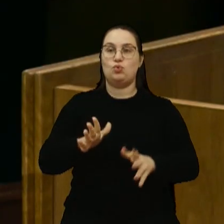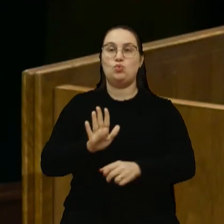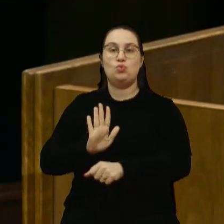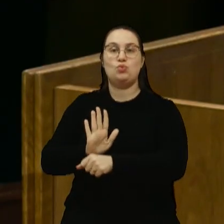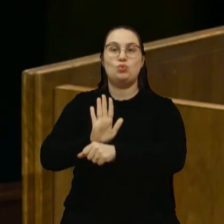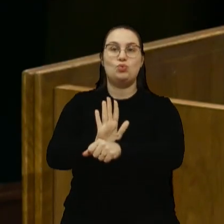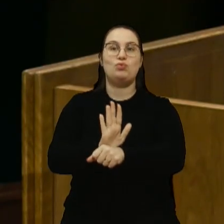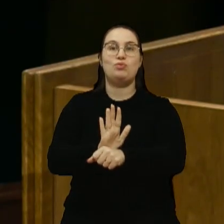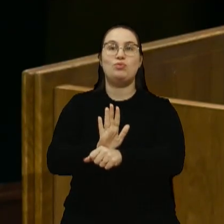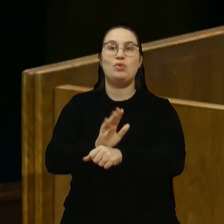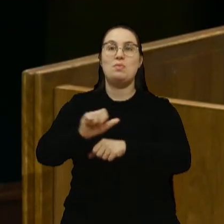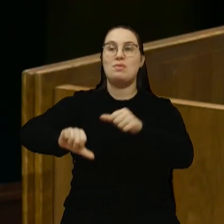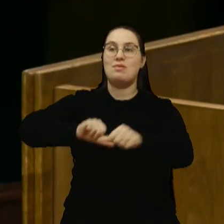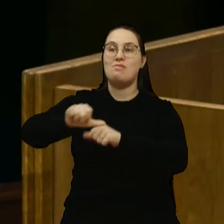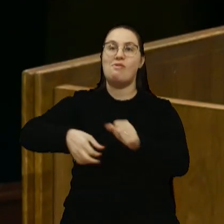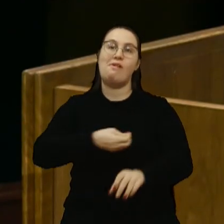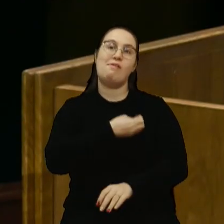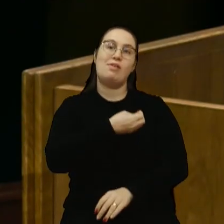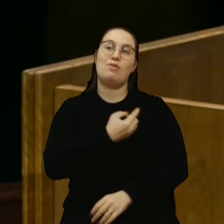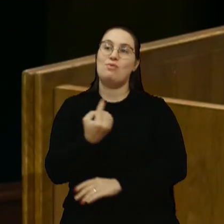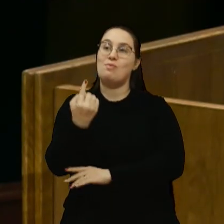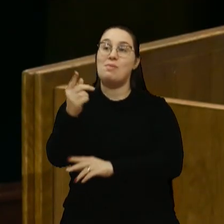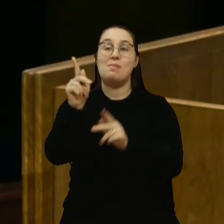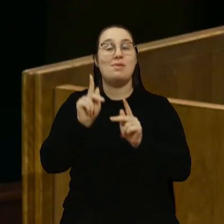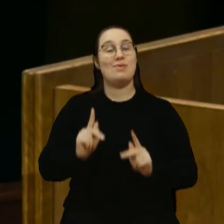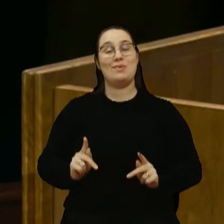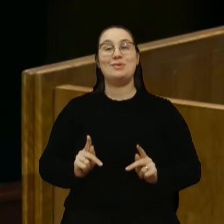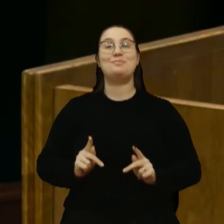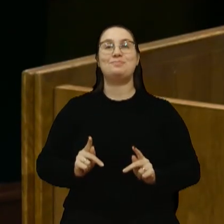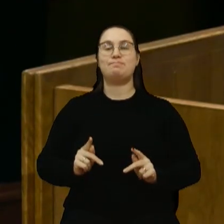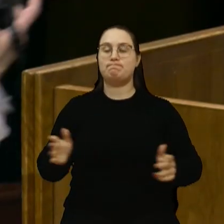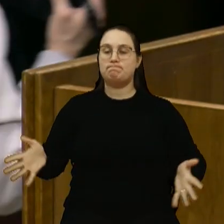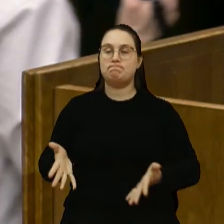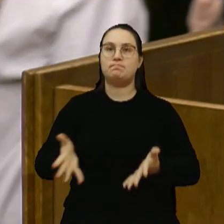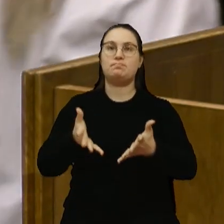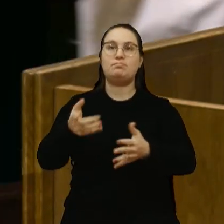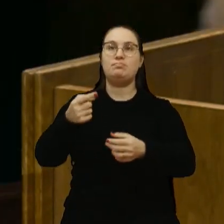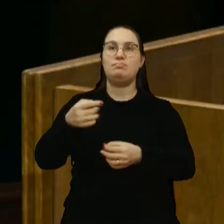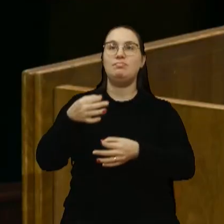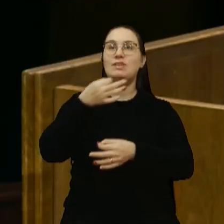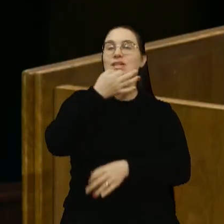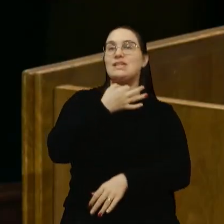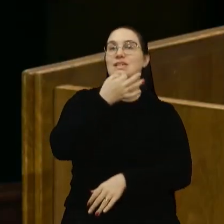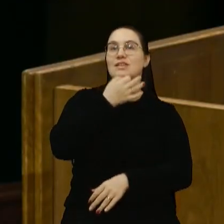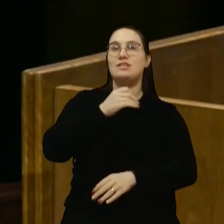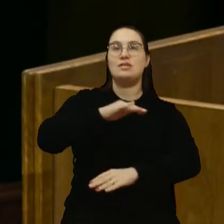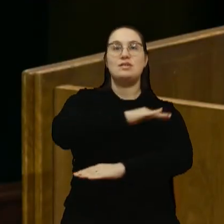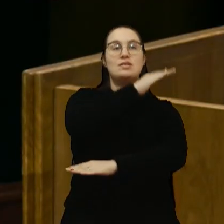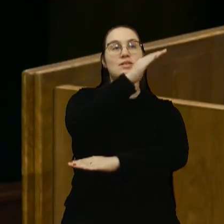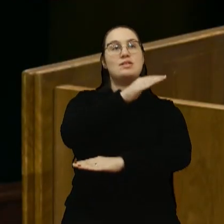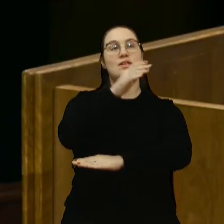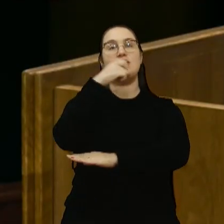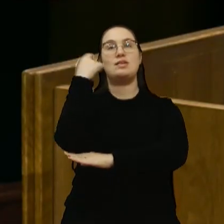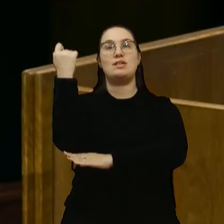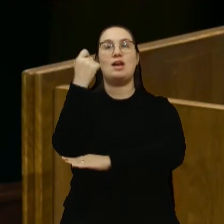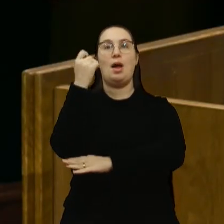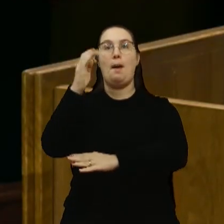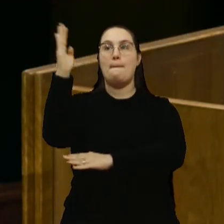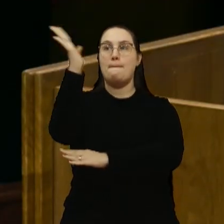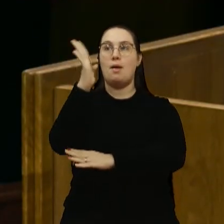alguém. Seguiremos trabalhando com o mesmo entusiasmo, levando o nome de Caxias do Sul e da Serra Gaúcha para todo o Brasil e fora